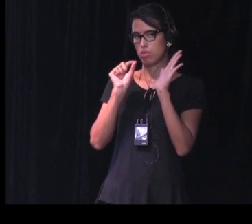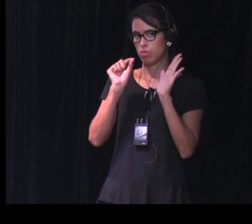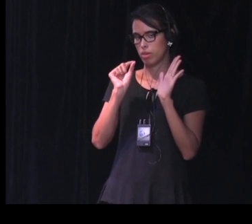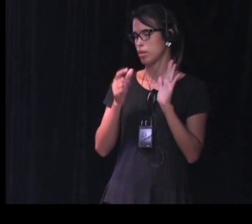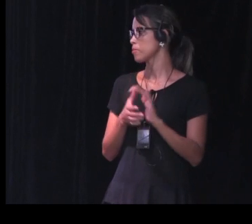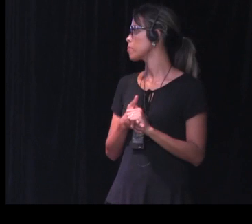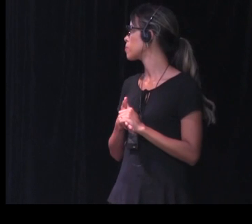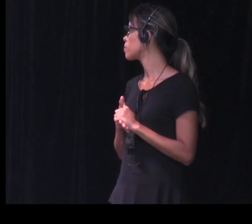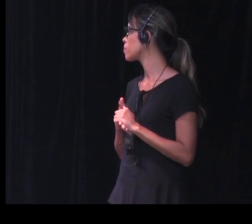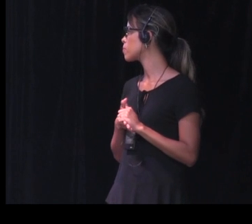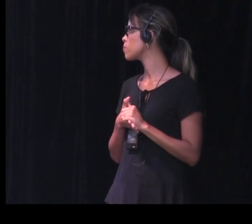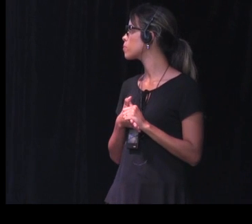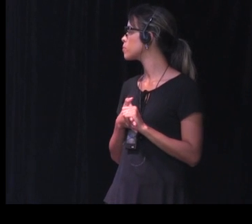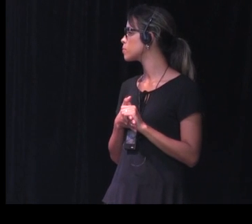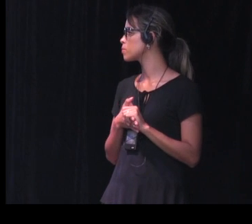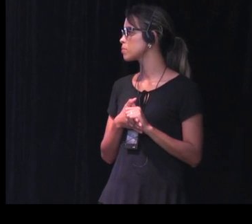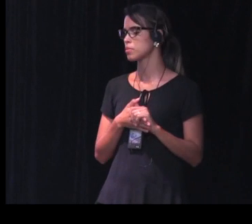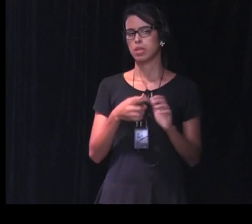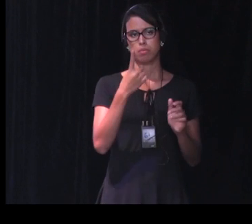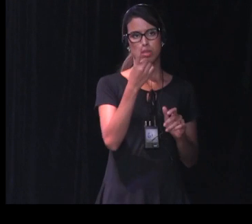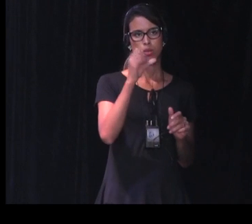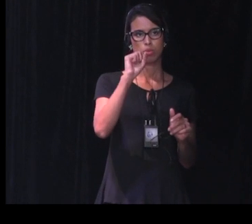esse plano